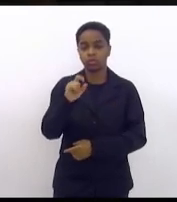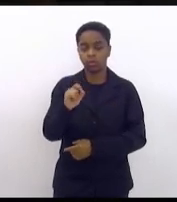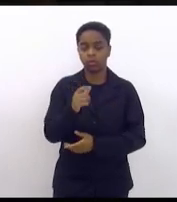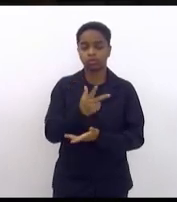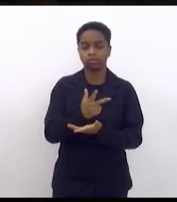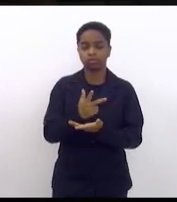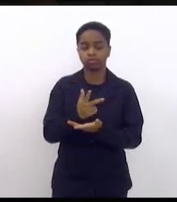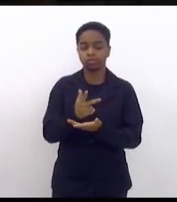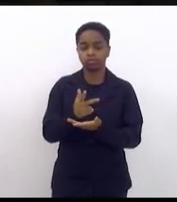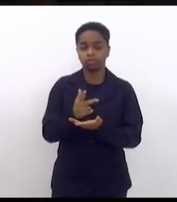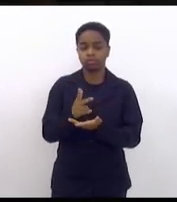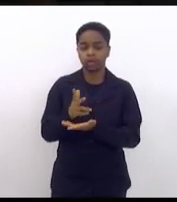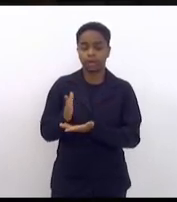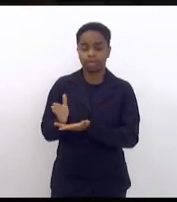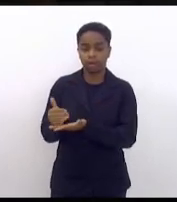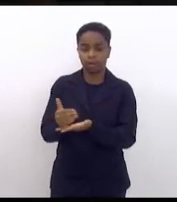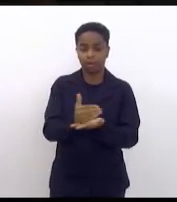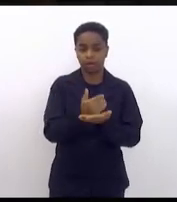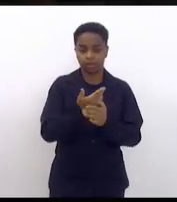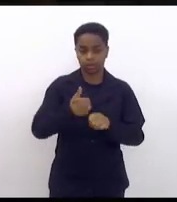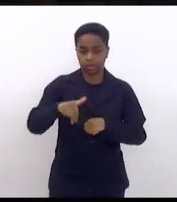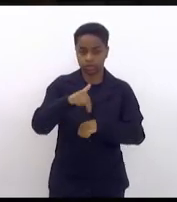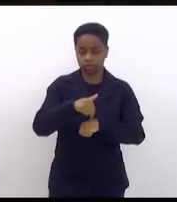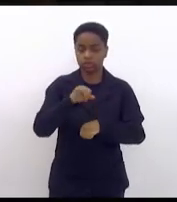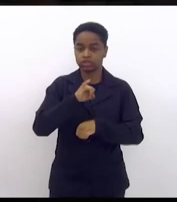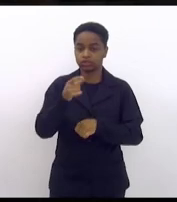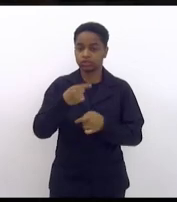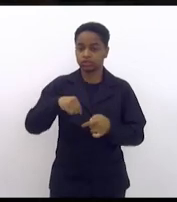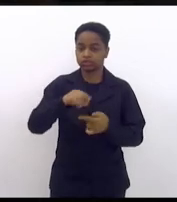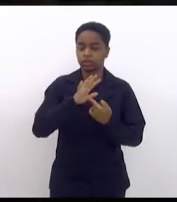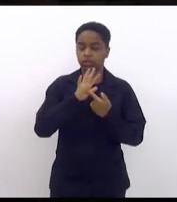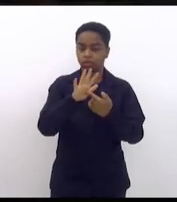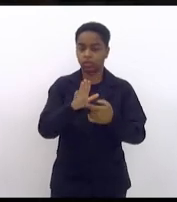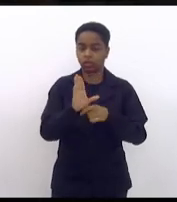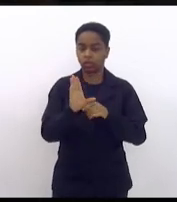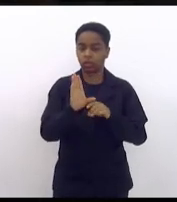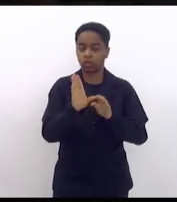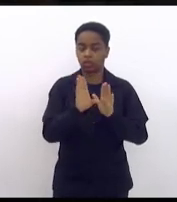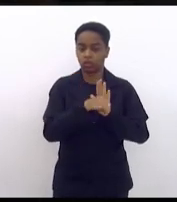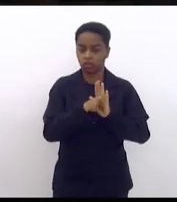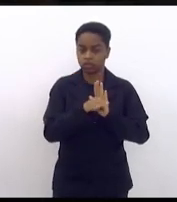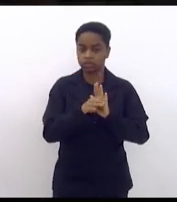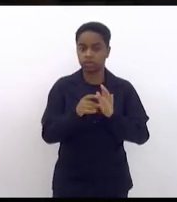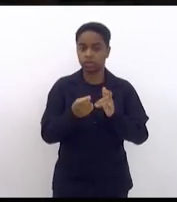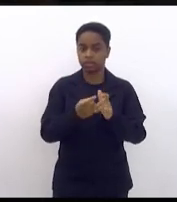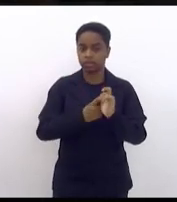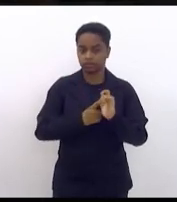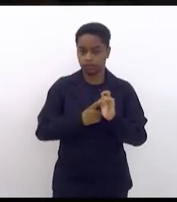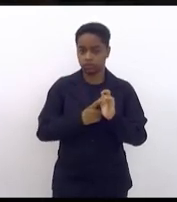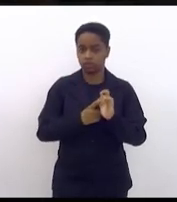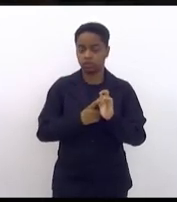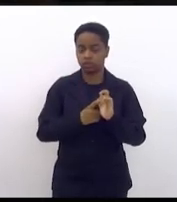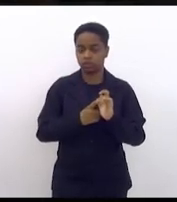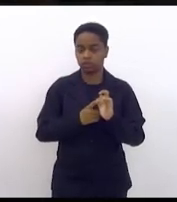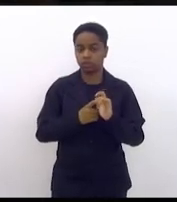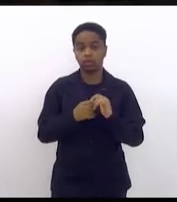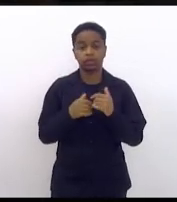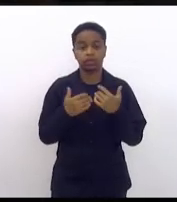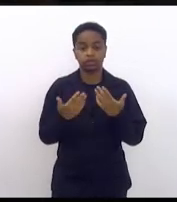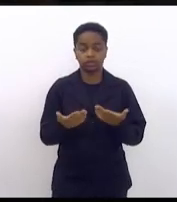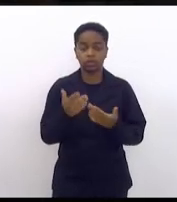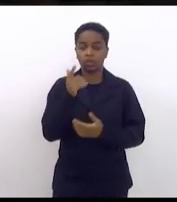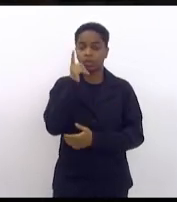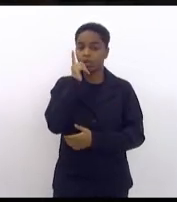você define o conceito de devedor quanto mais, você